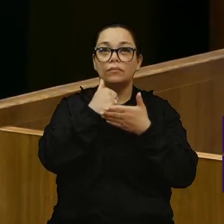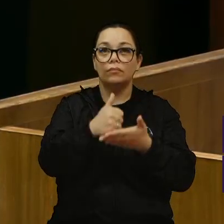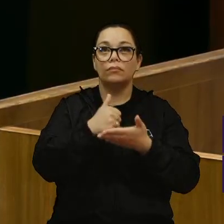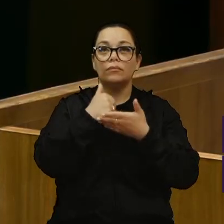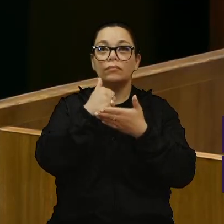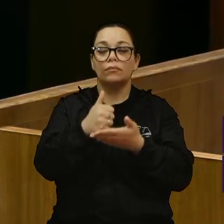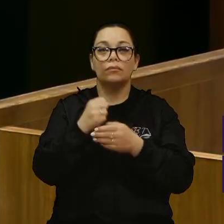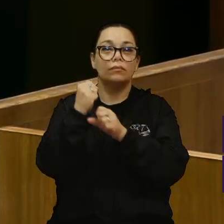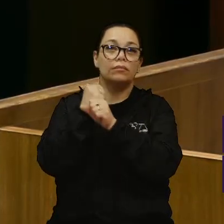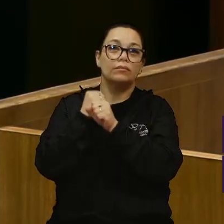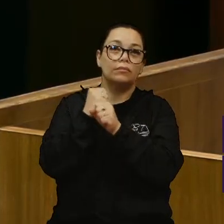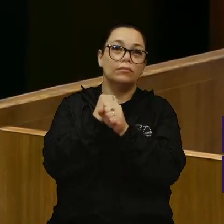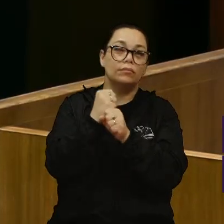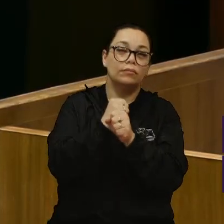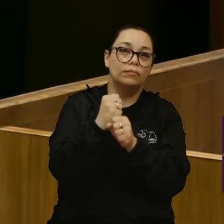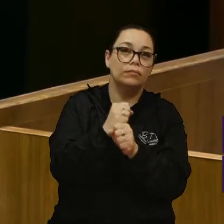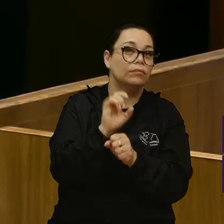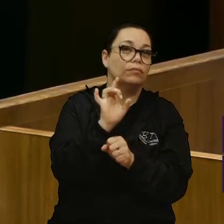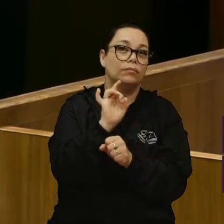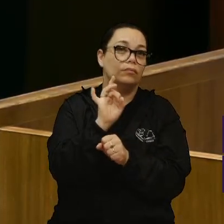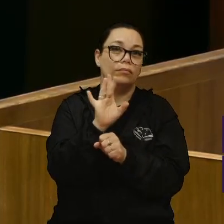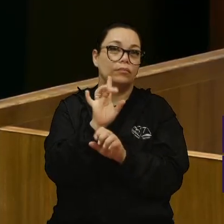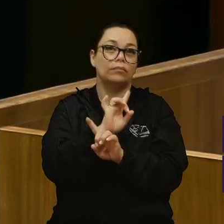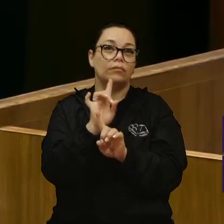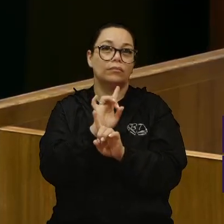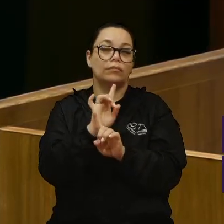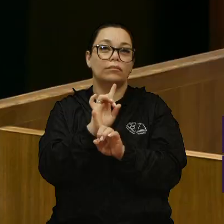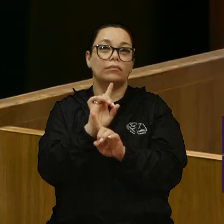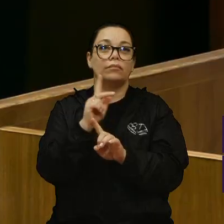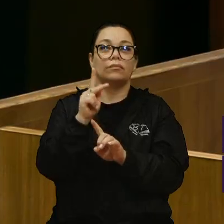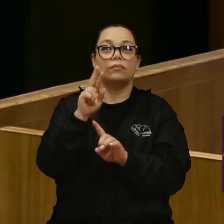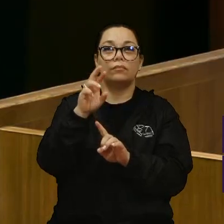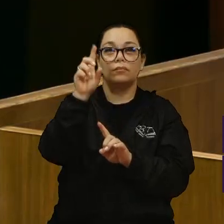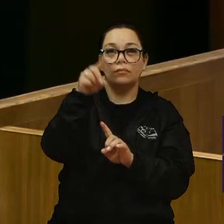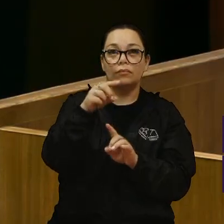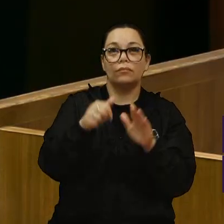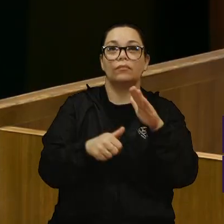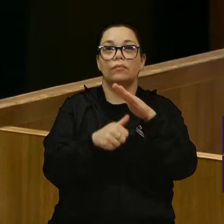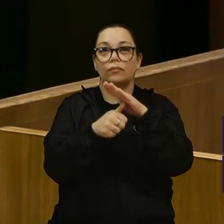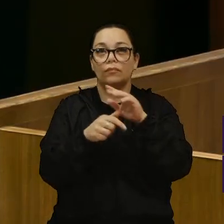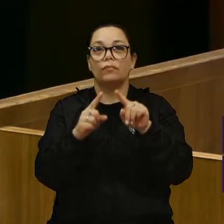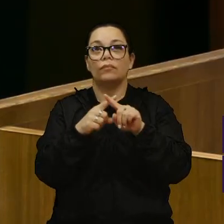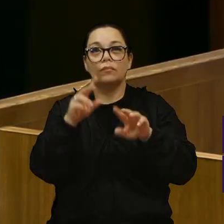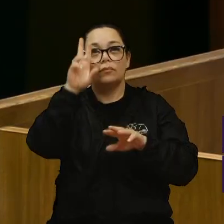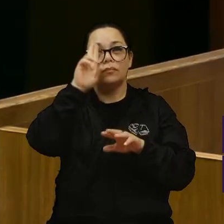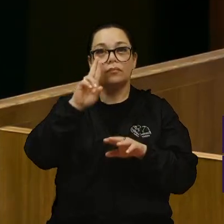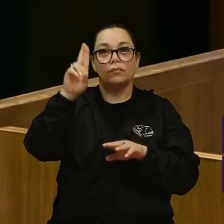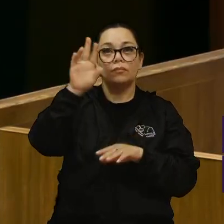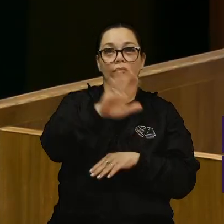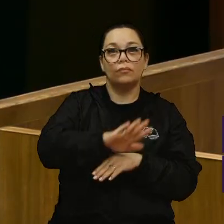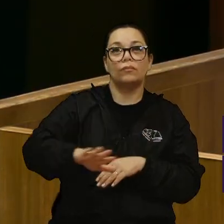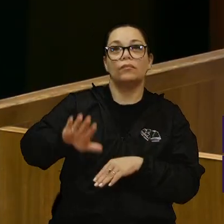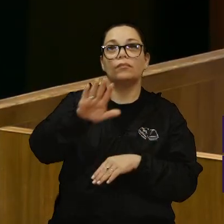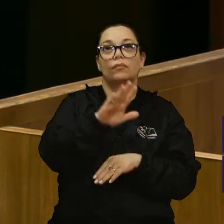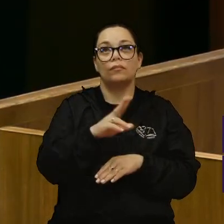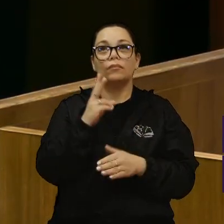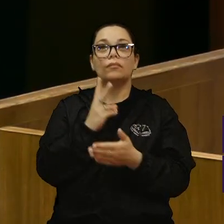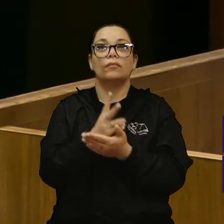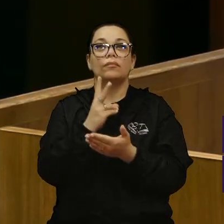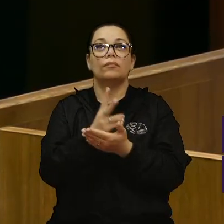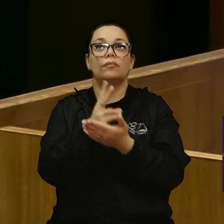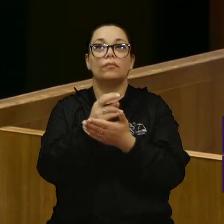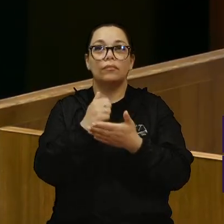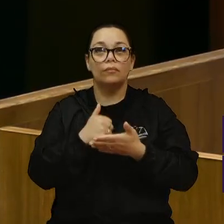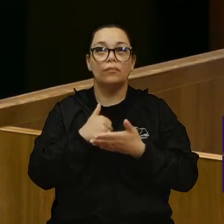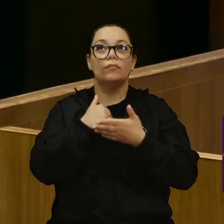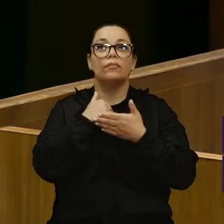tantas décadas, não só como pró-reitor, mas também como diretor de área, que sempre tivemos um